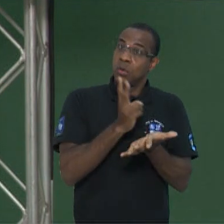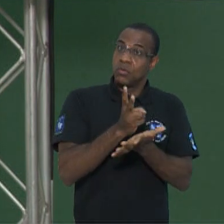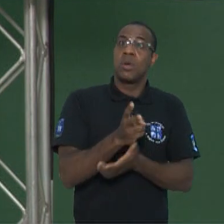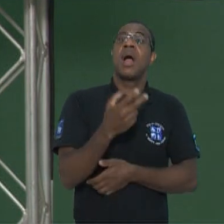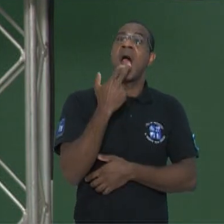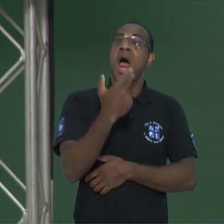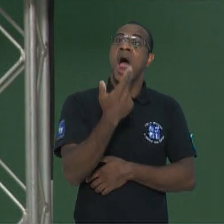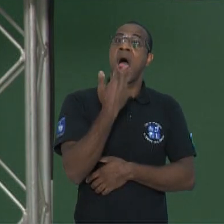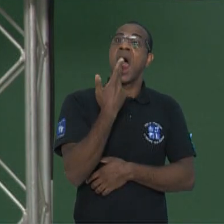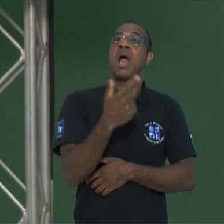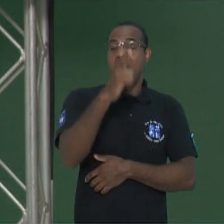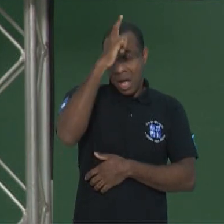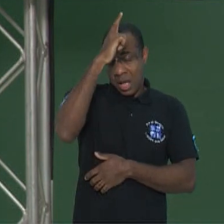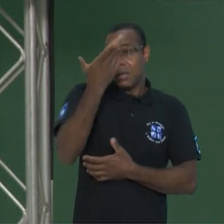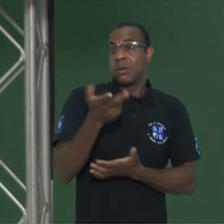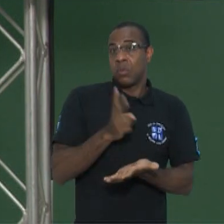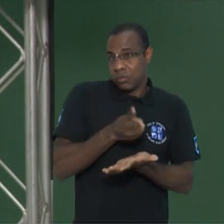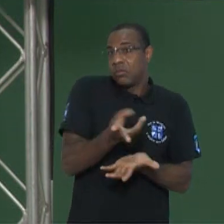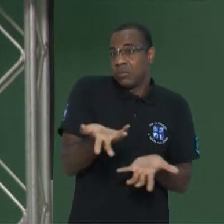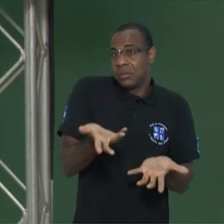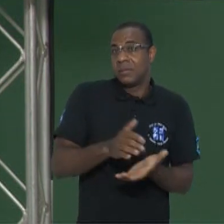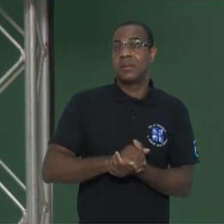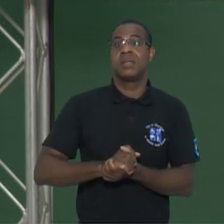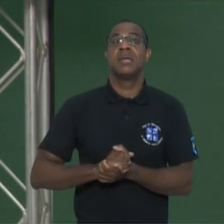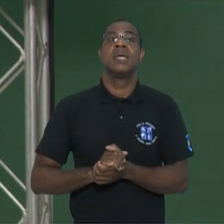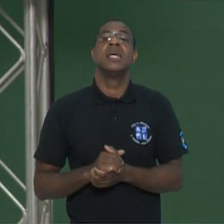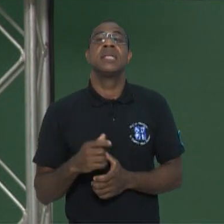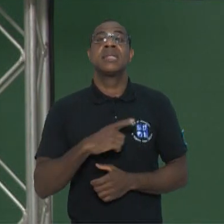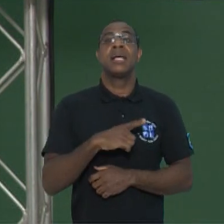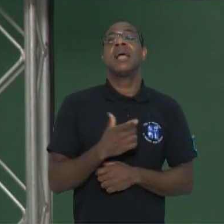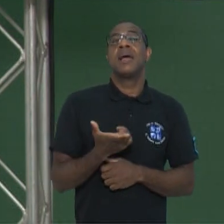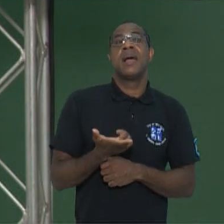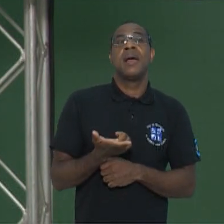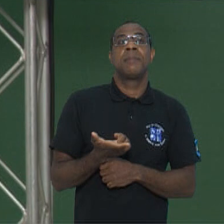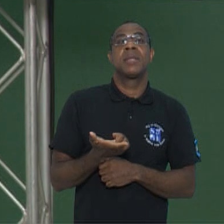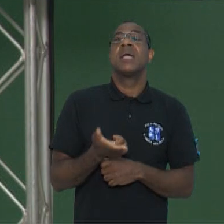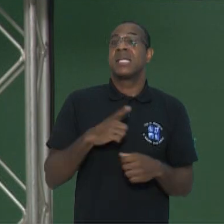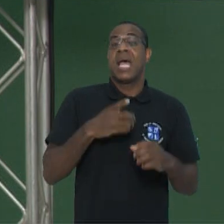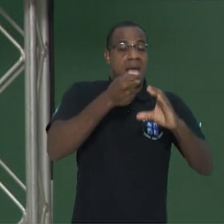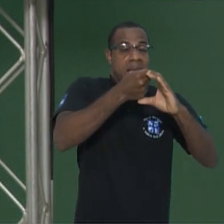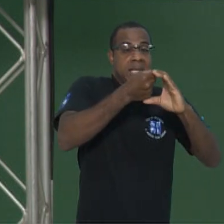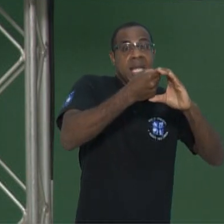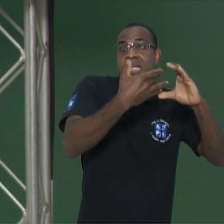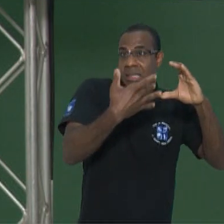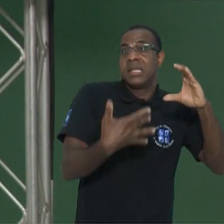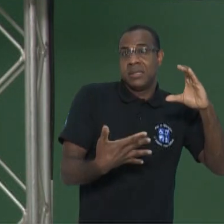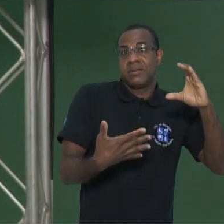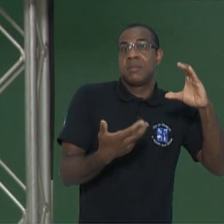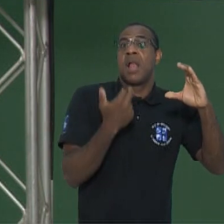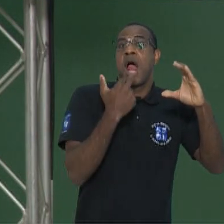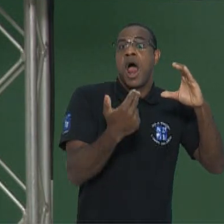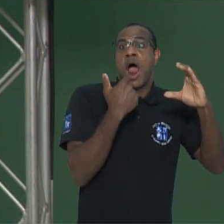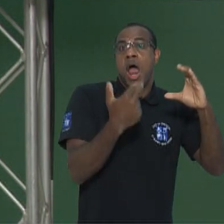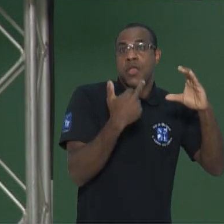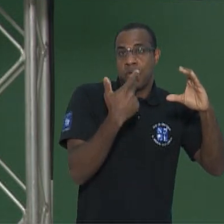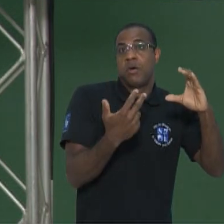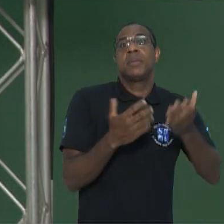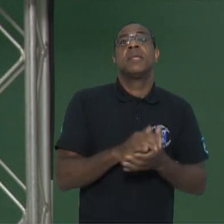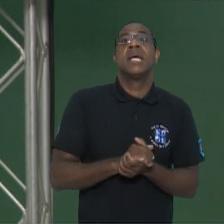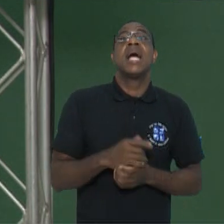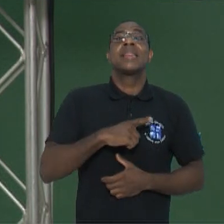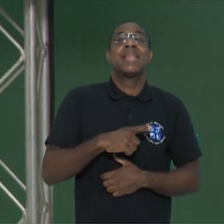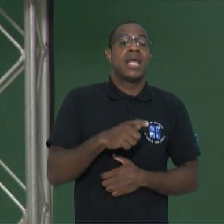alemães para diferentes áreas do Brasil e que colocam ali as suas características, a começar pelo idioma. Então, nós temos